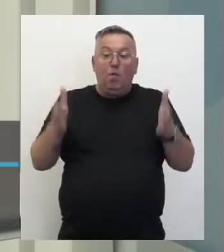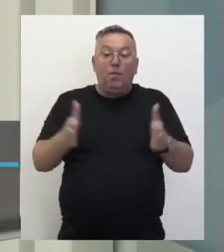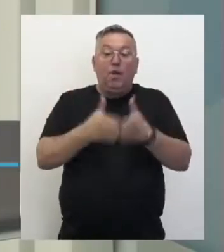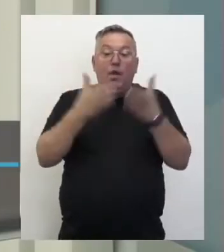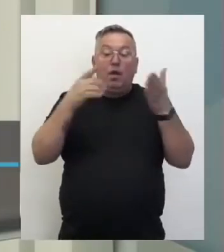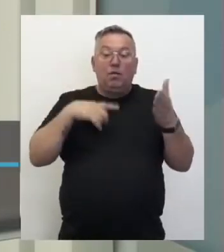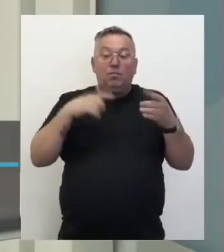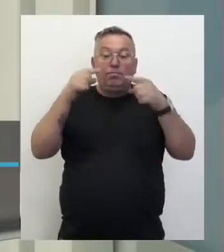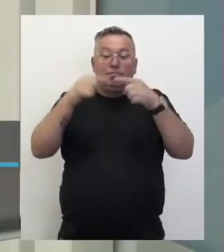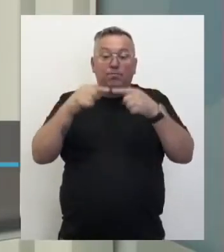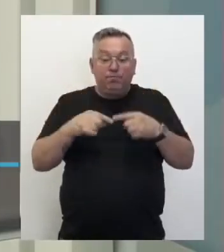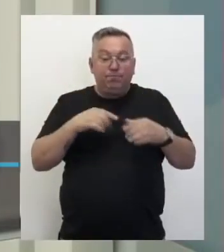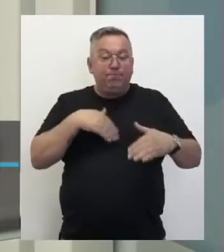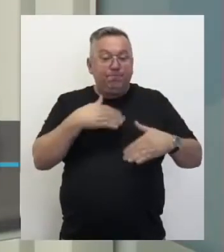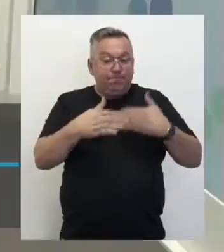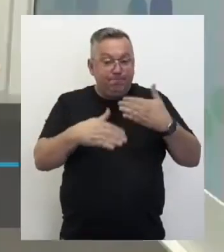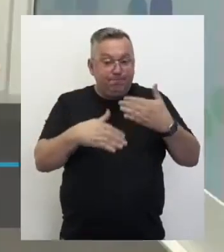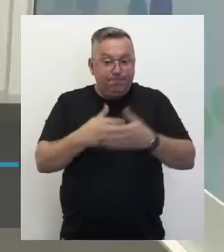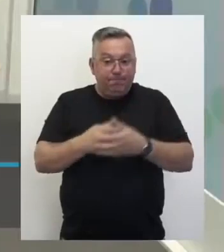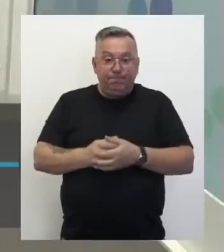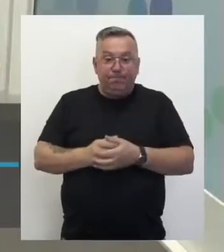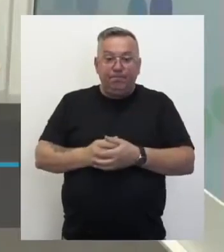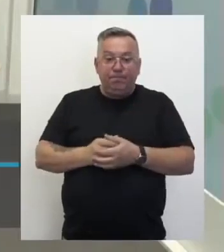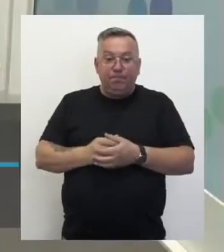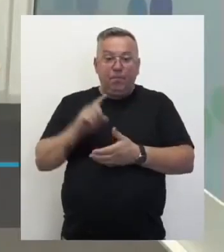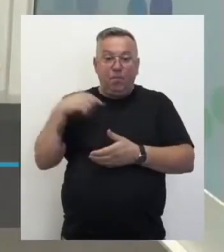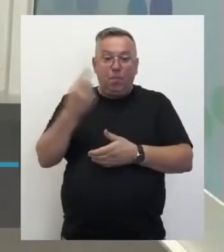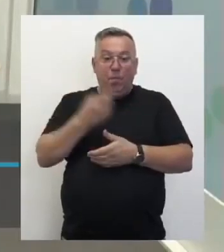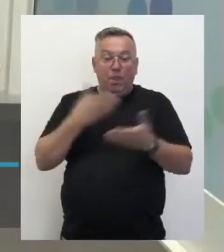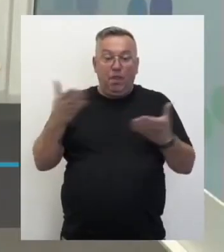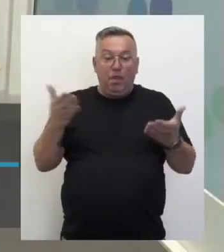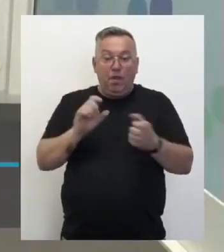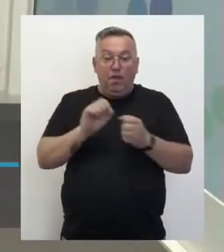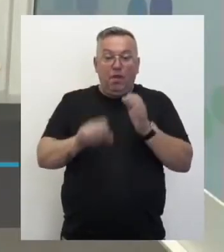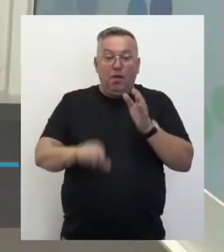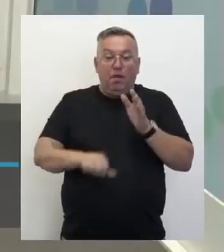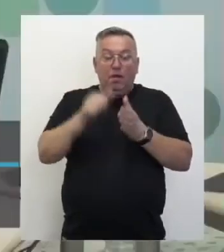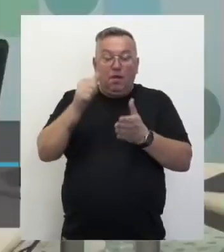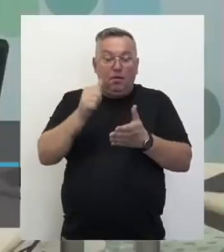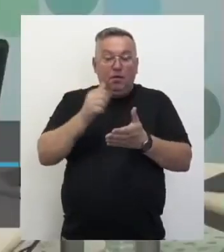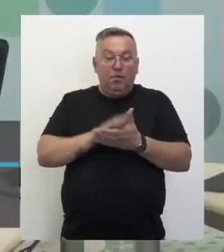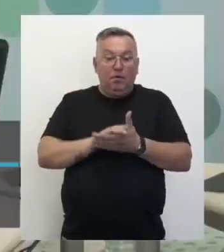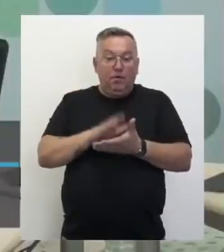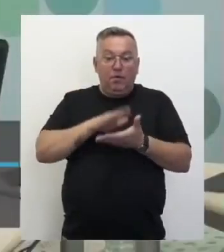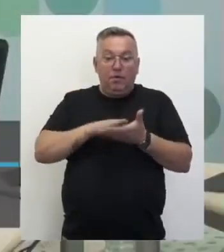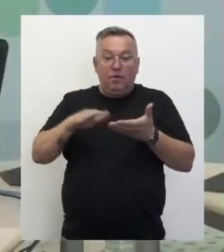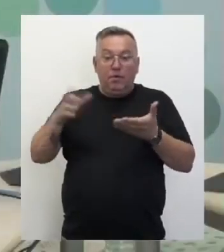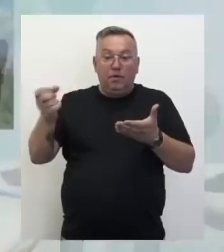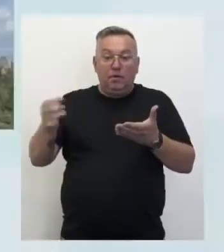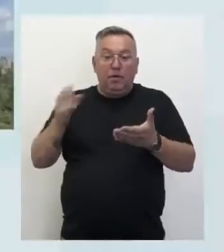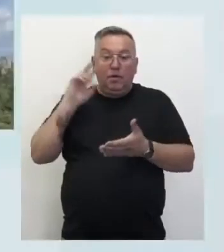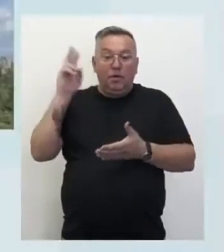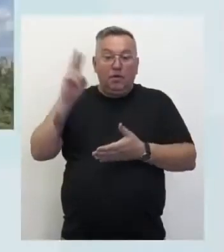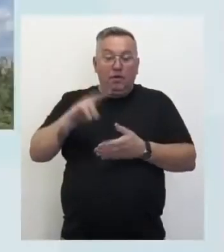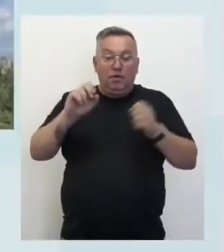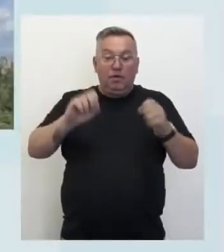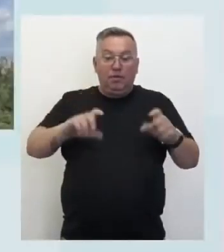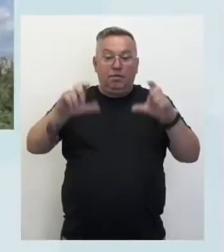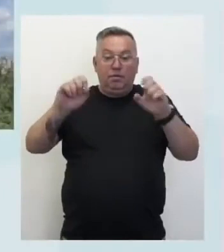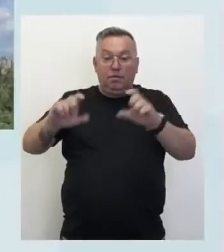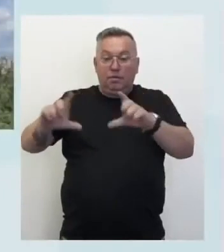esses processos. Não é isso, professora? Muito bem. E nós vamos aí dar início à nossa primeira atividade. Então, vocês vão acompanhar aí na tela,